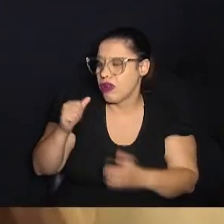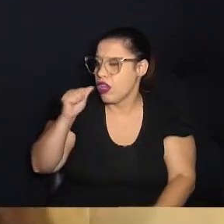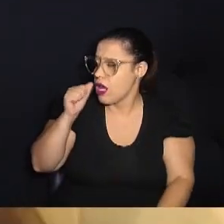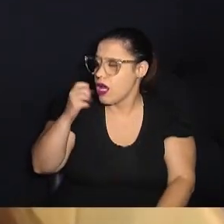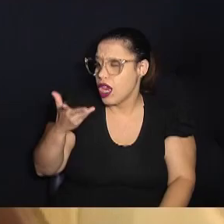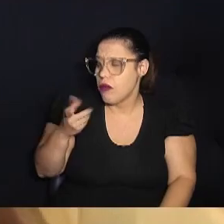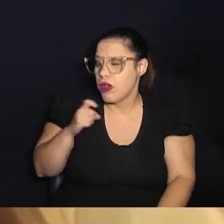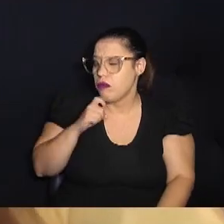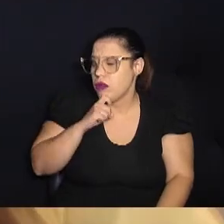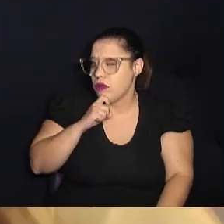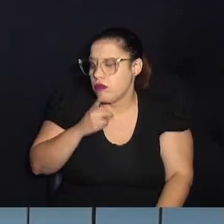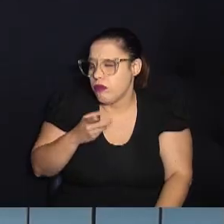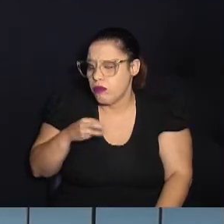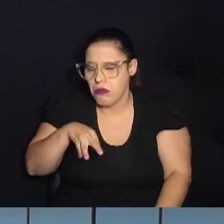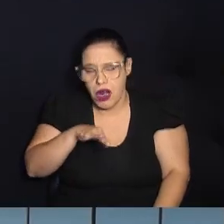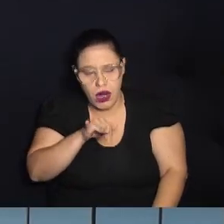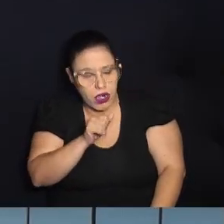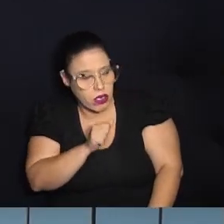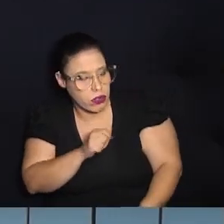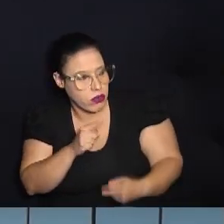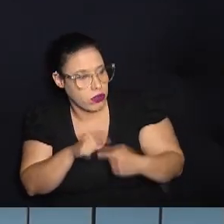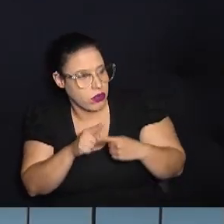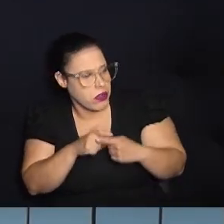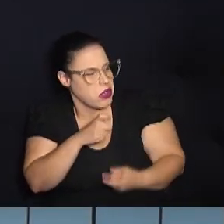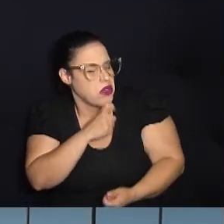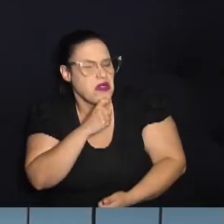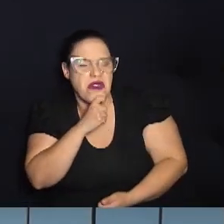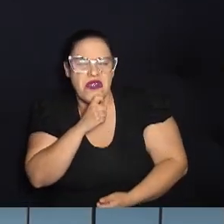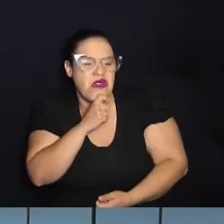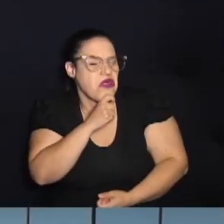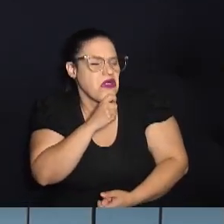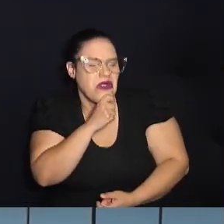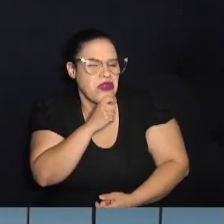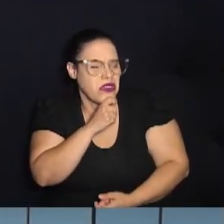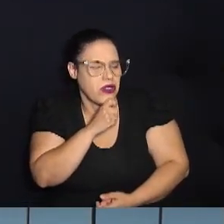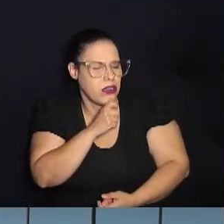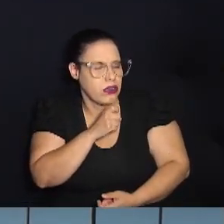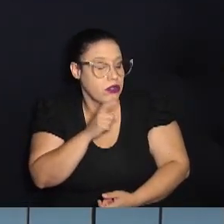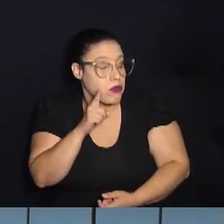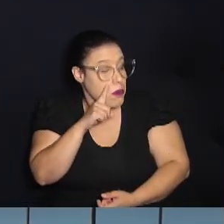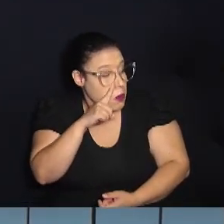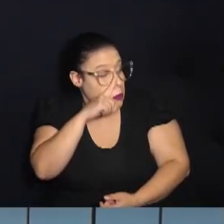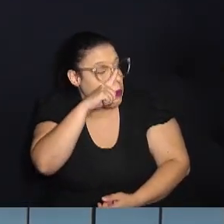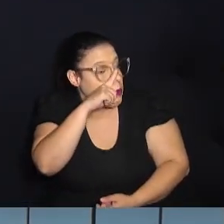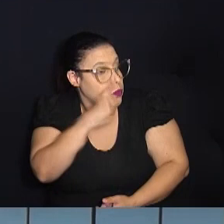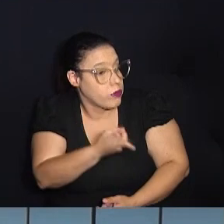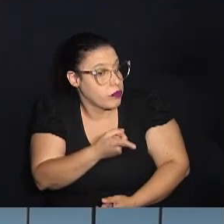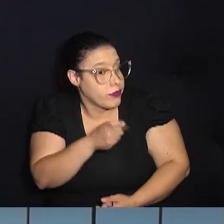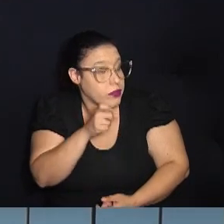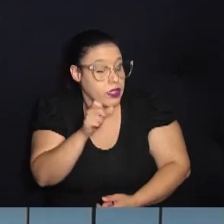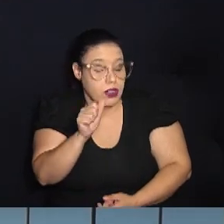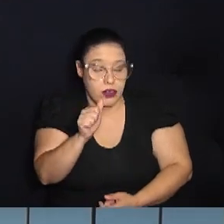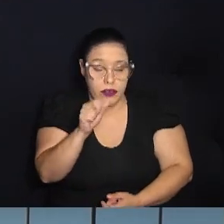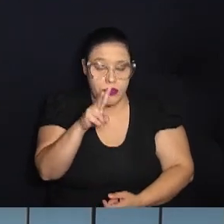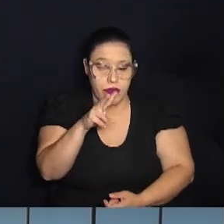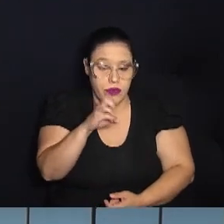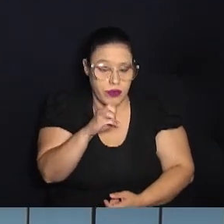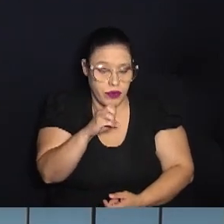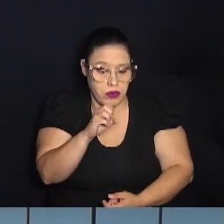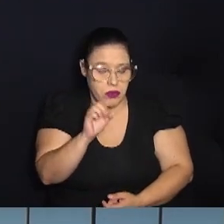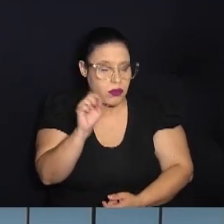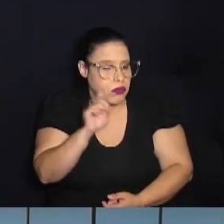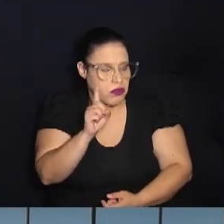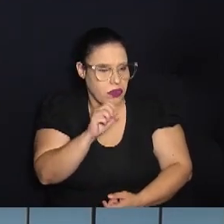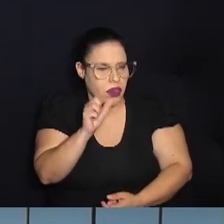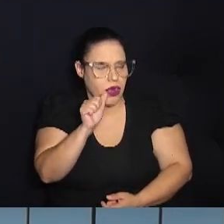inverno. Márcia, e por que o frio ele pode ser exatamente um fator de risco aí para esses AVCs?